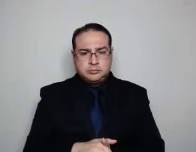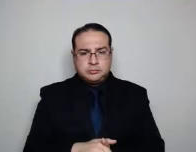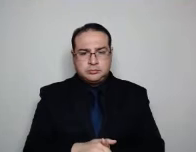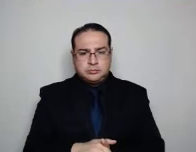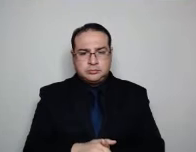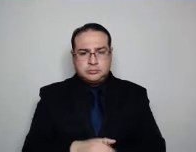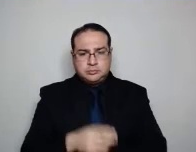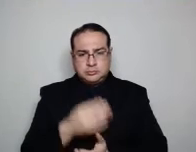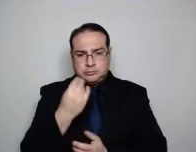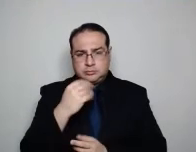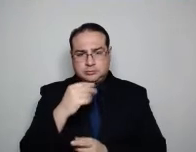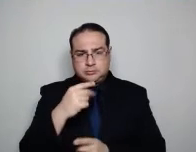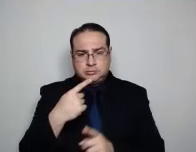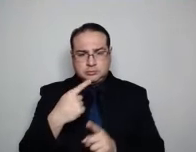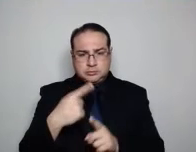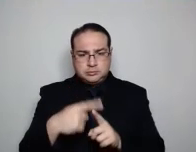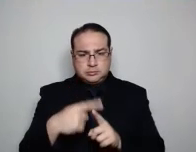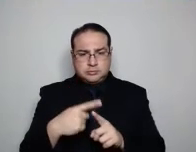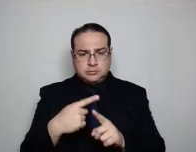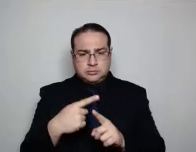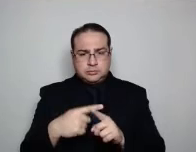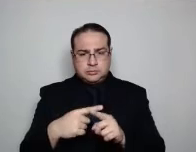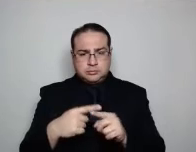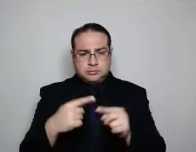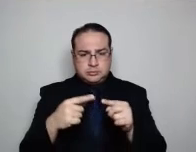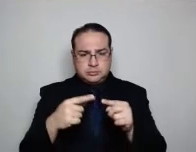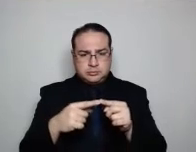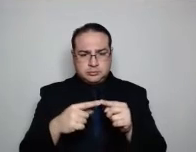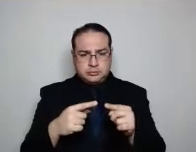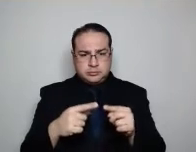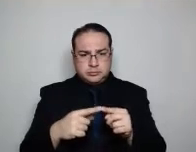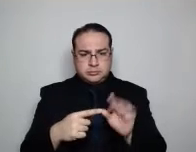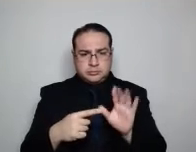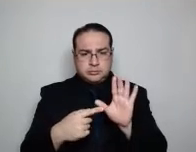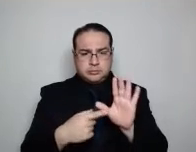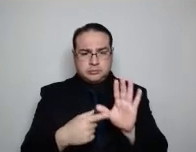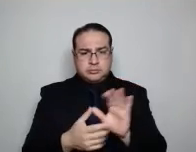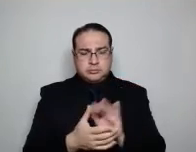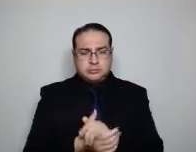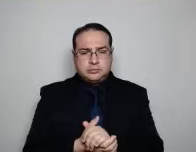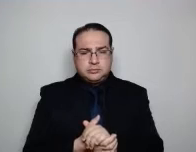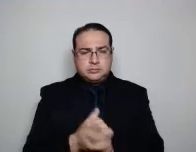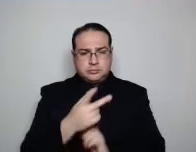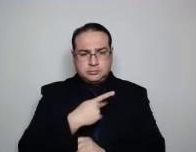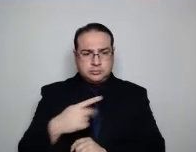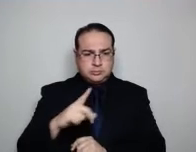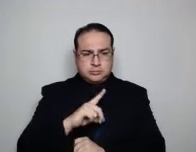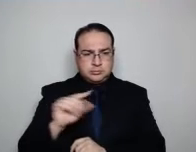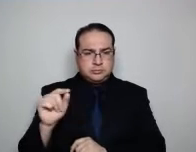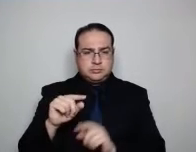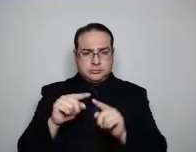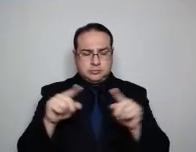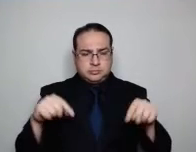sala? Pode retirar. Eu agradeço mais a participação do senhor. Vai deixar saudado, mas pode ir.